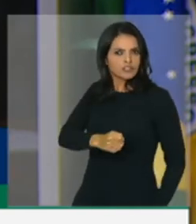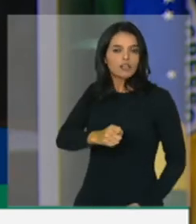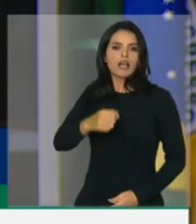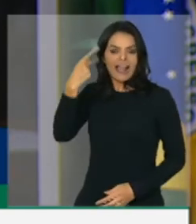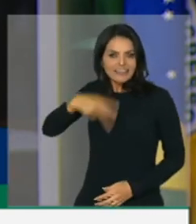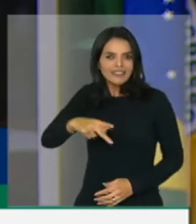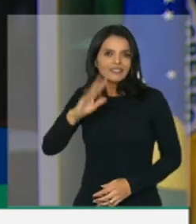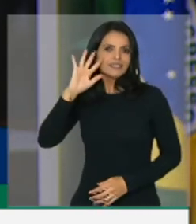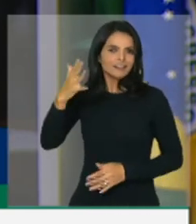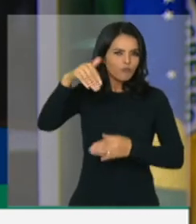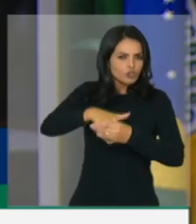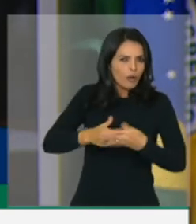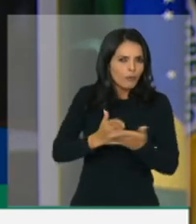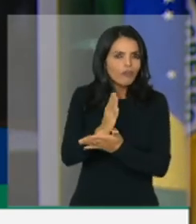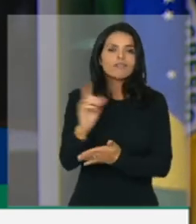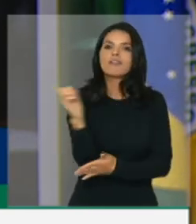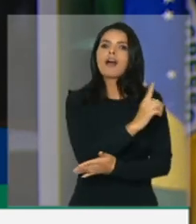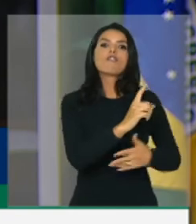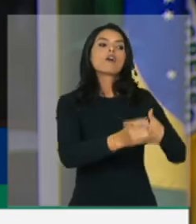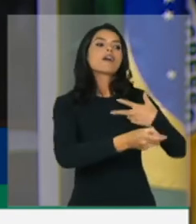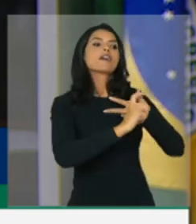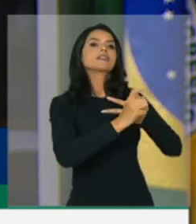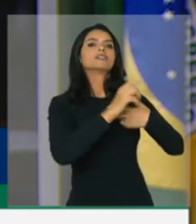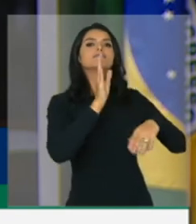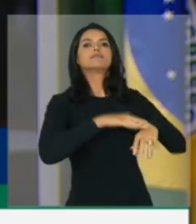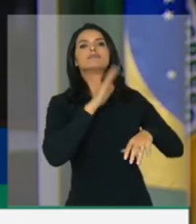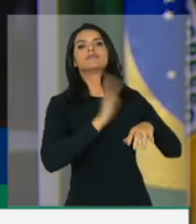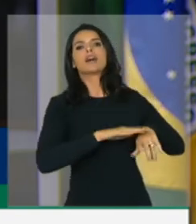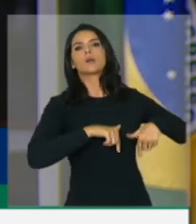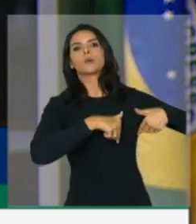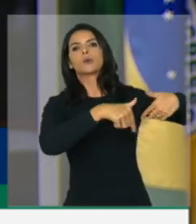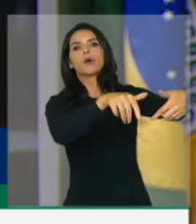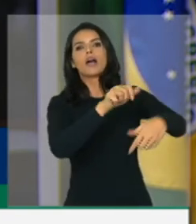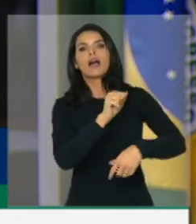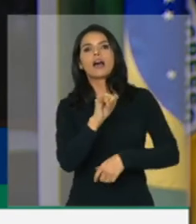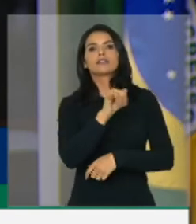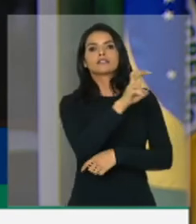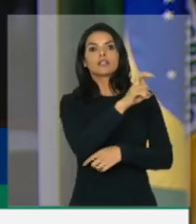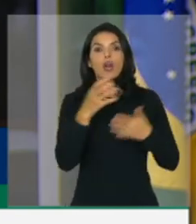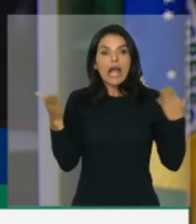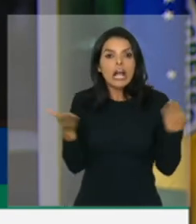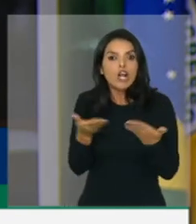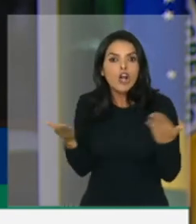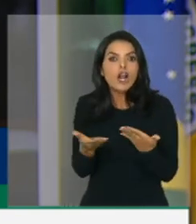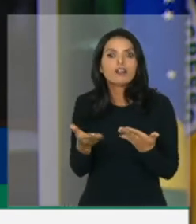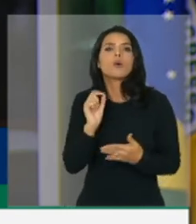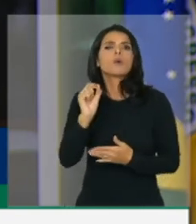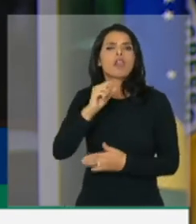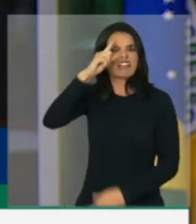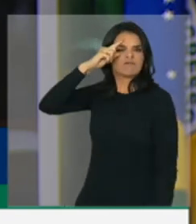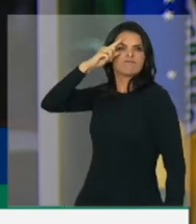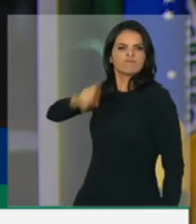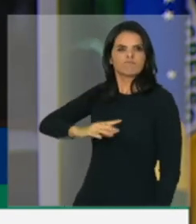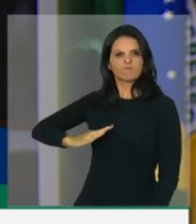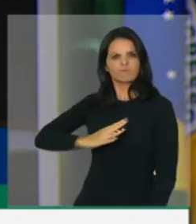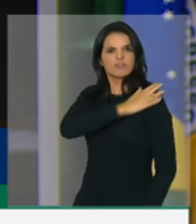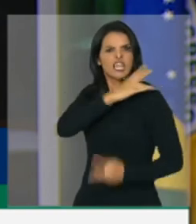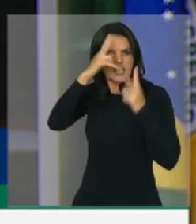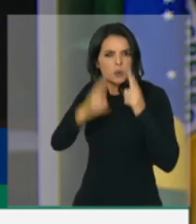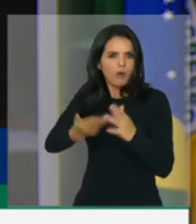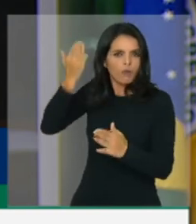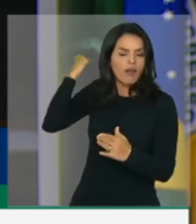Executivo. Desta vez, o AI-5... vem do Poder Judiciário, vem do Supremo